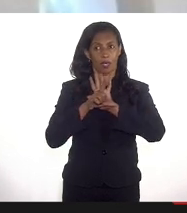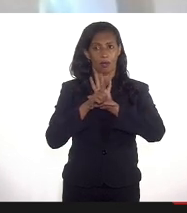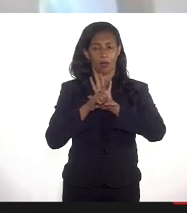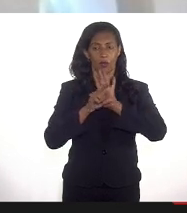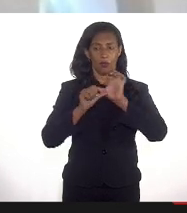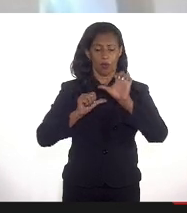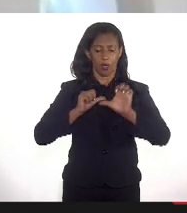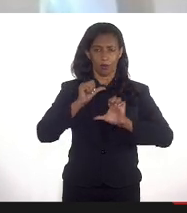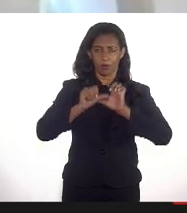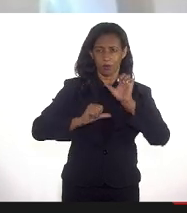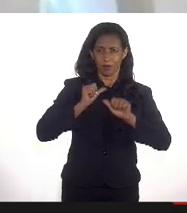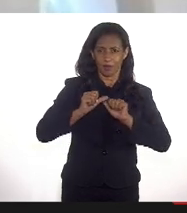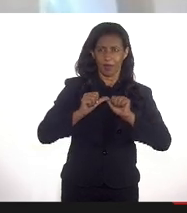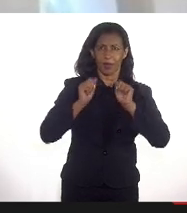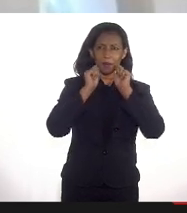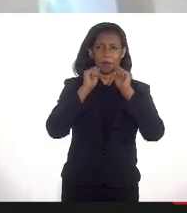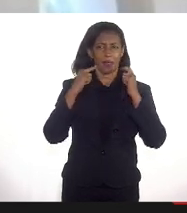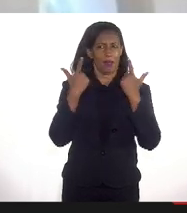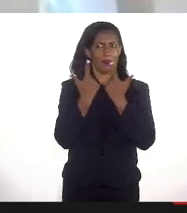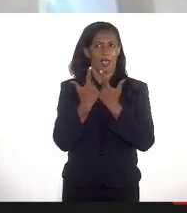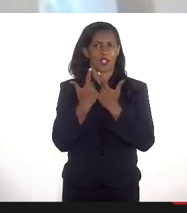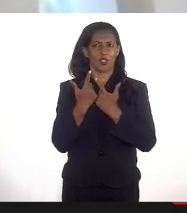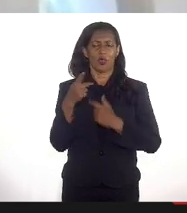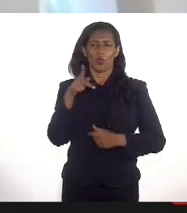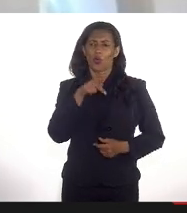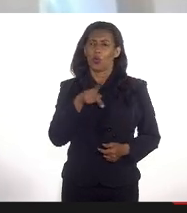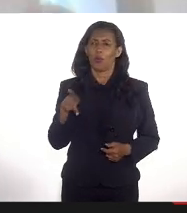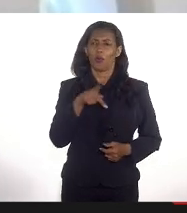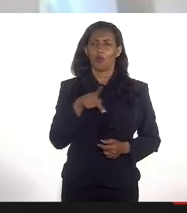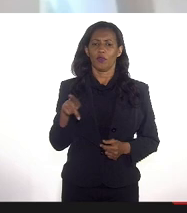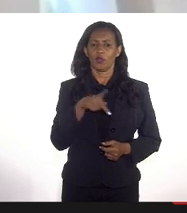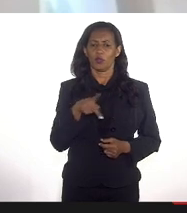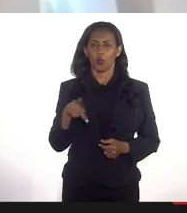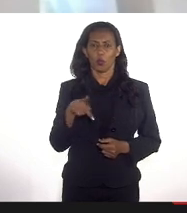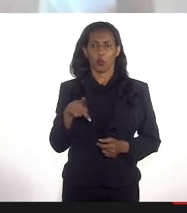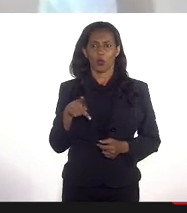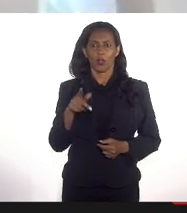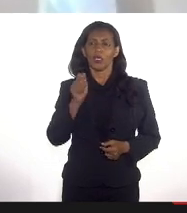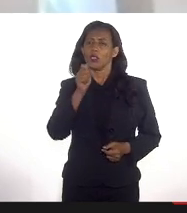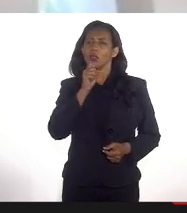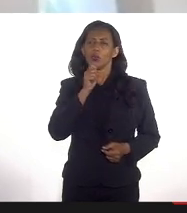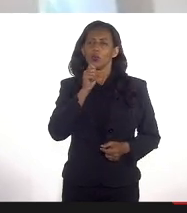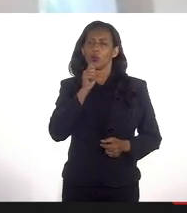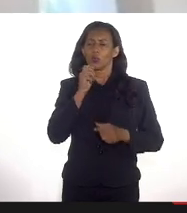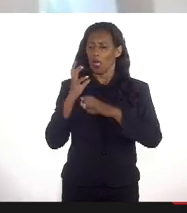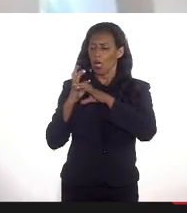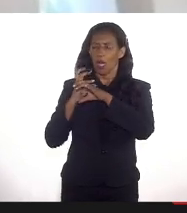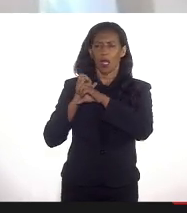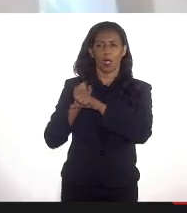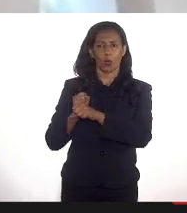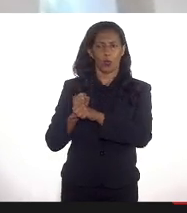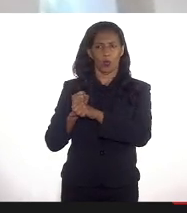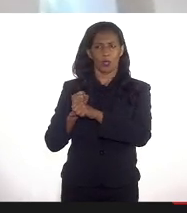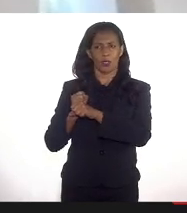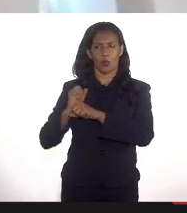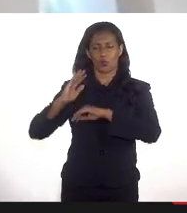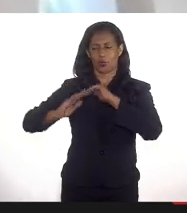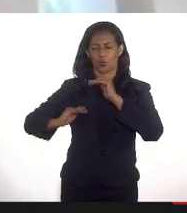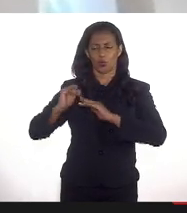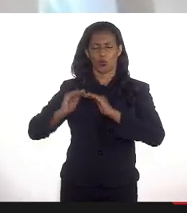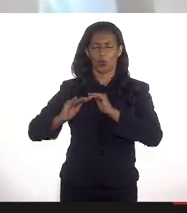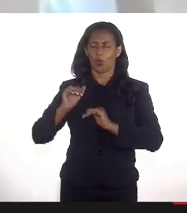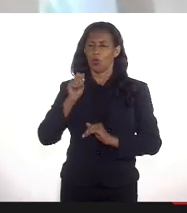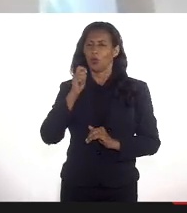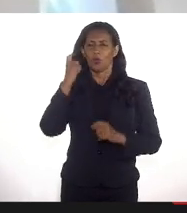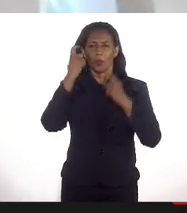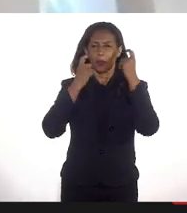LERJ, os professores não correm mais o risco. Os professores que não têm acumulação ilícita, né, não correm mais o risco. O